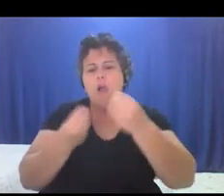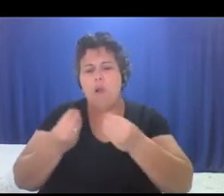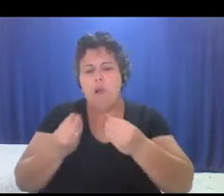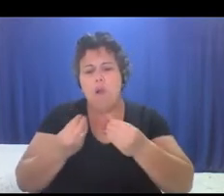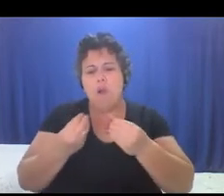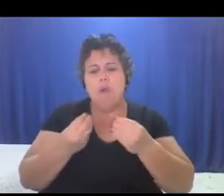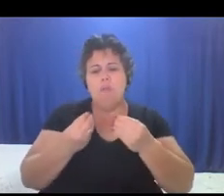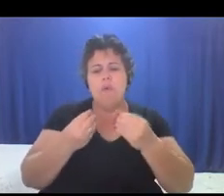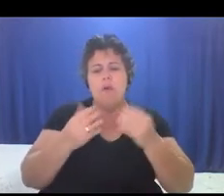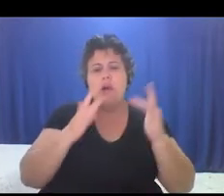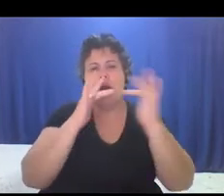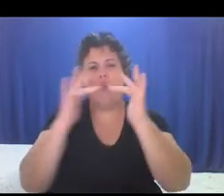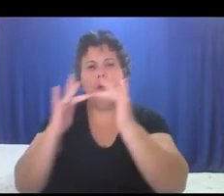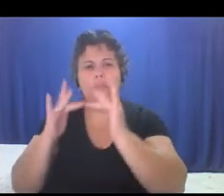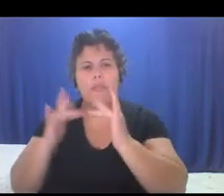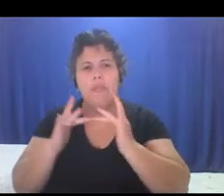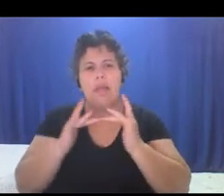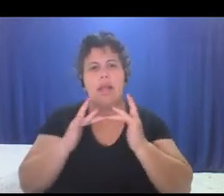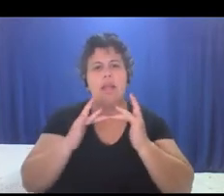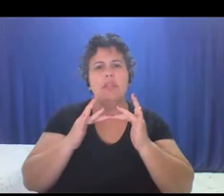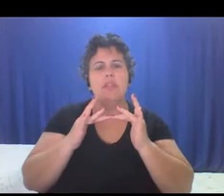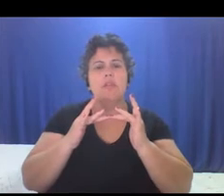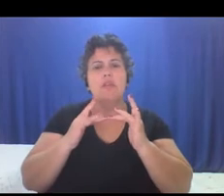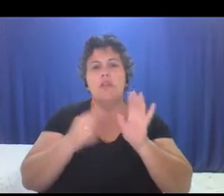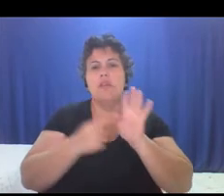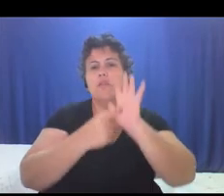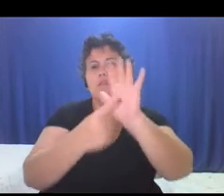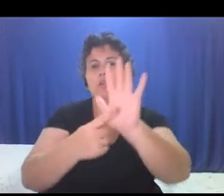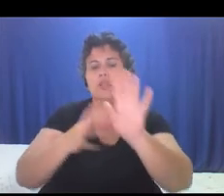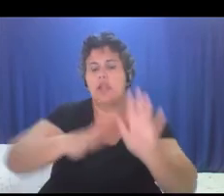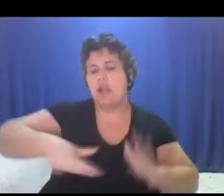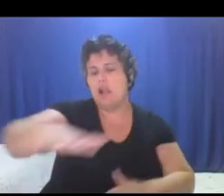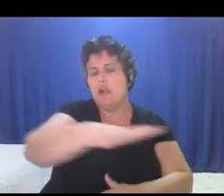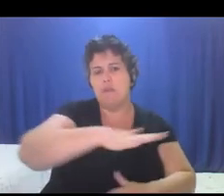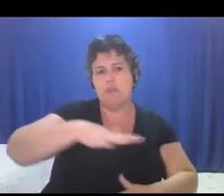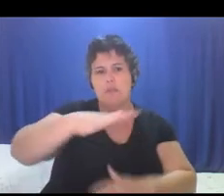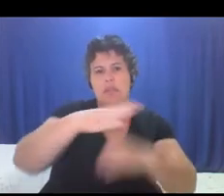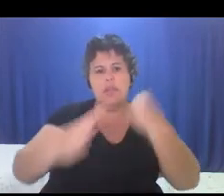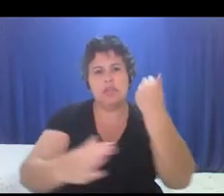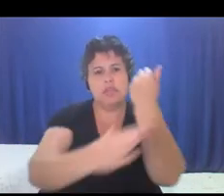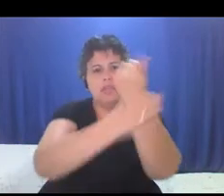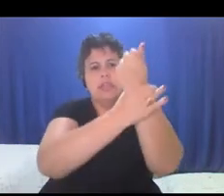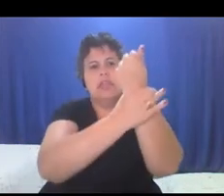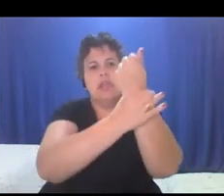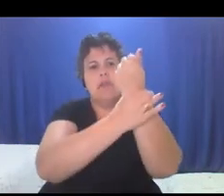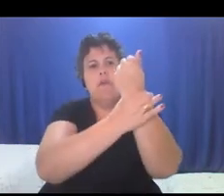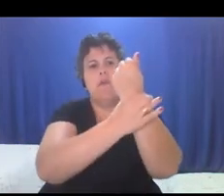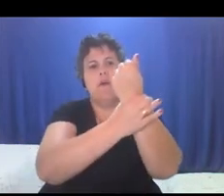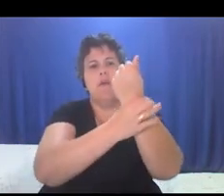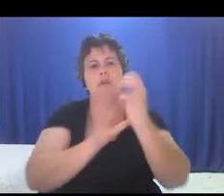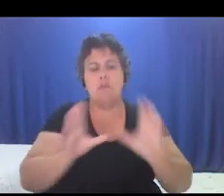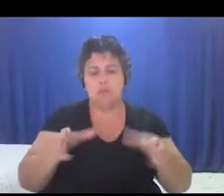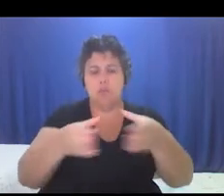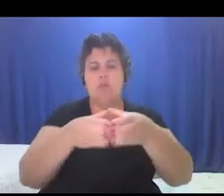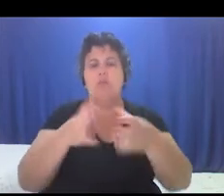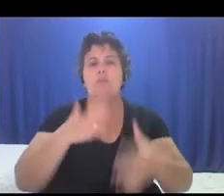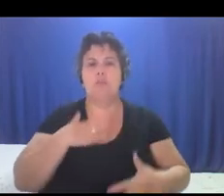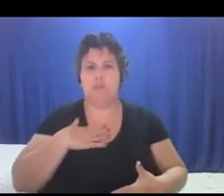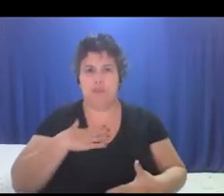e, além disso, proporcionar um ambiente seguro para as pessoas que trabalham, né, no meu time.